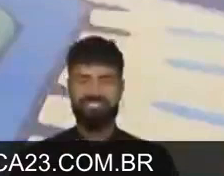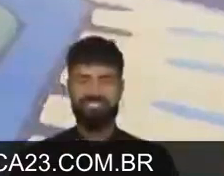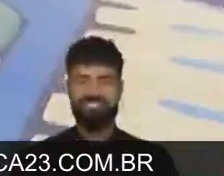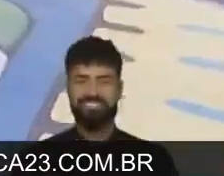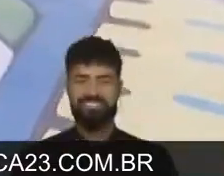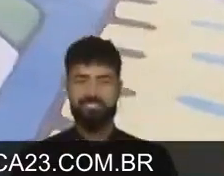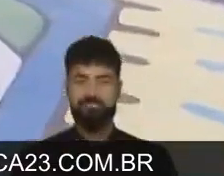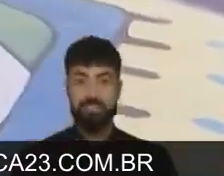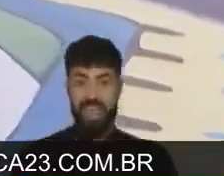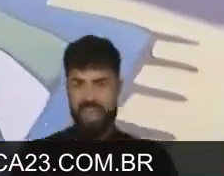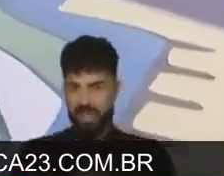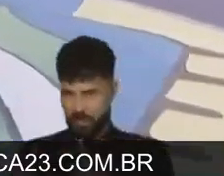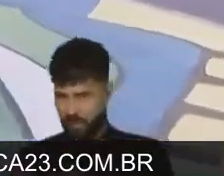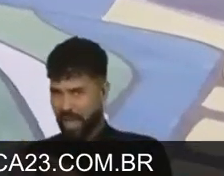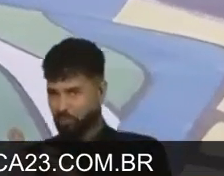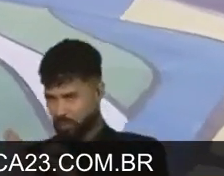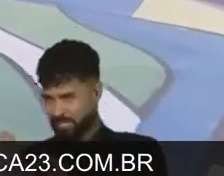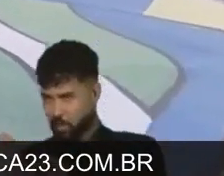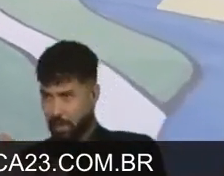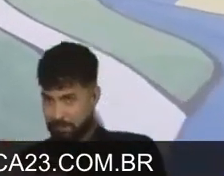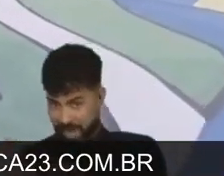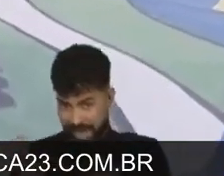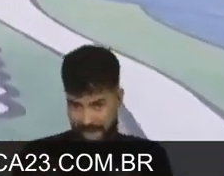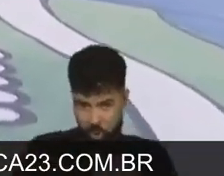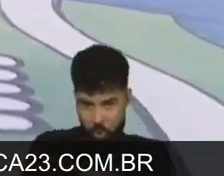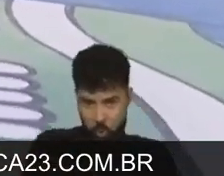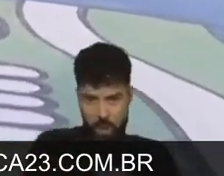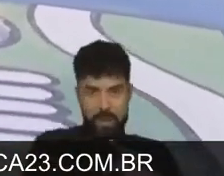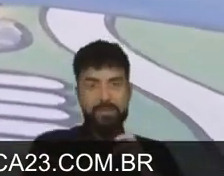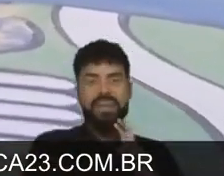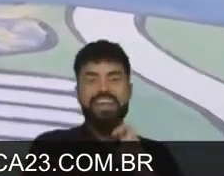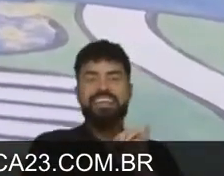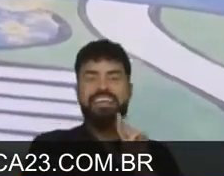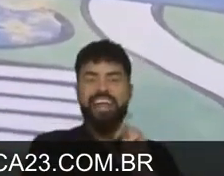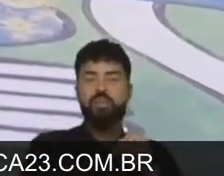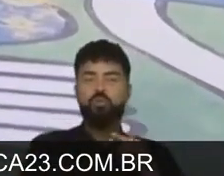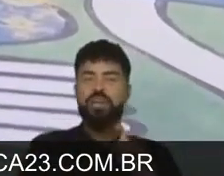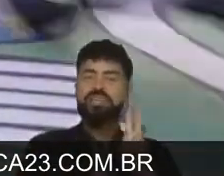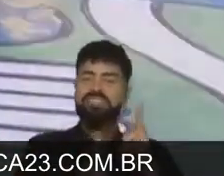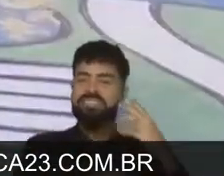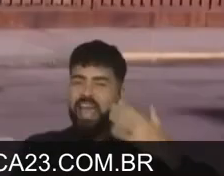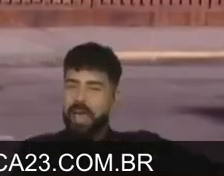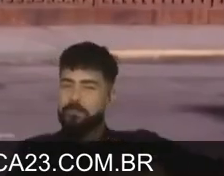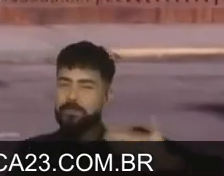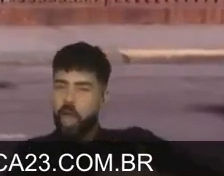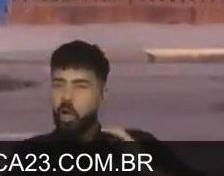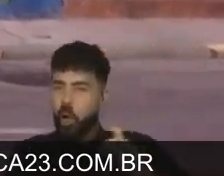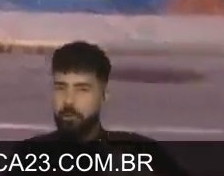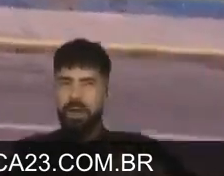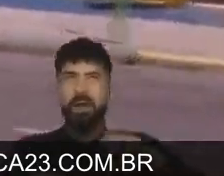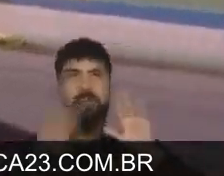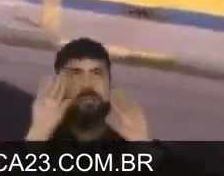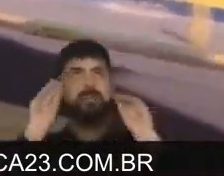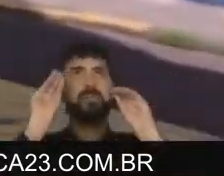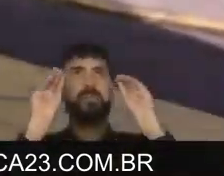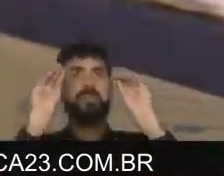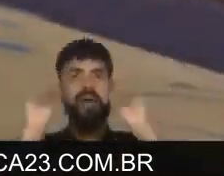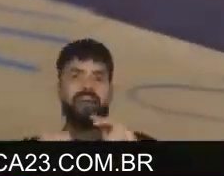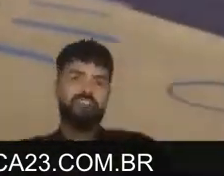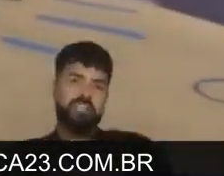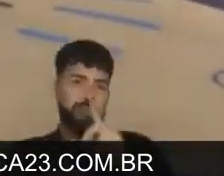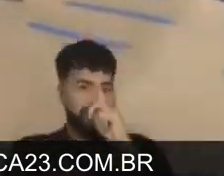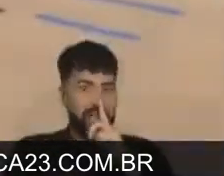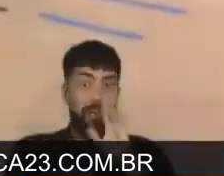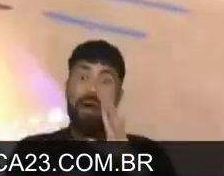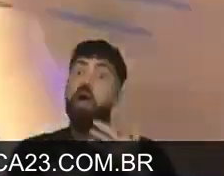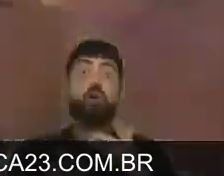Bem próxima dali, a Rua Pereira Nunes, que é tradicionalmente colorida de verde e amarelo, ganhou uma decoração inspirada no